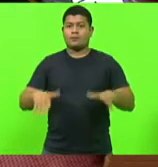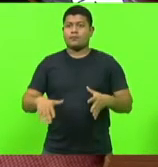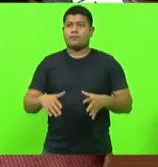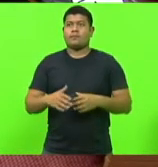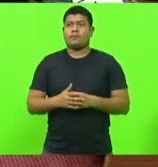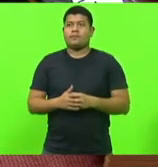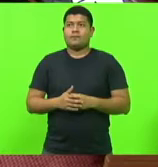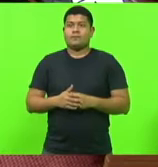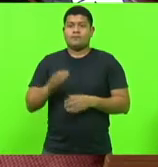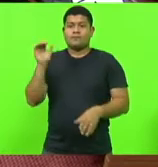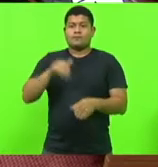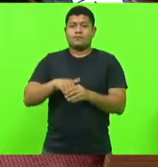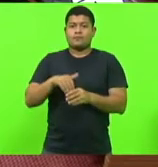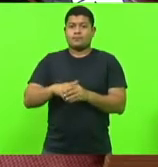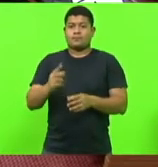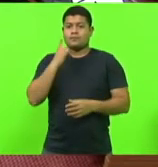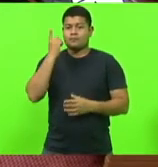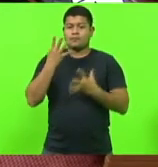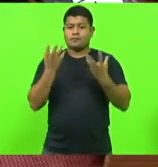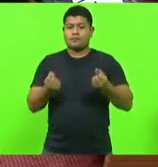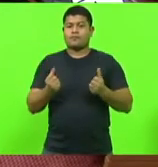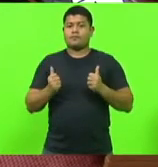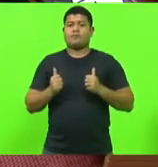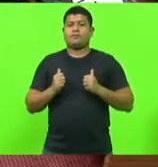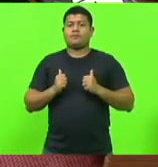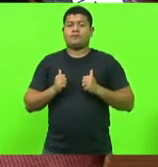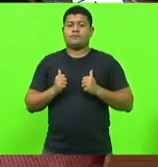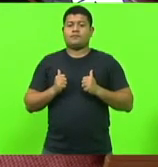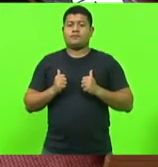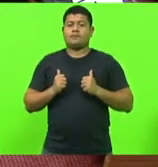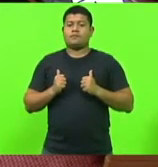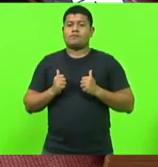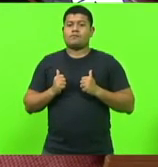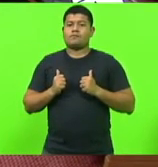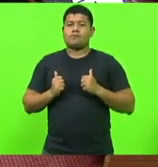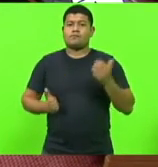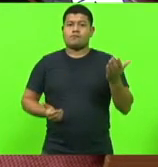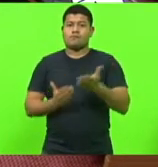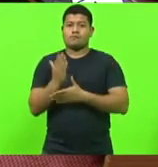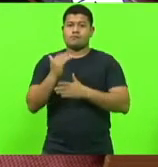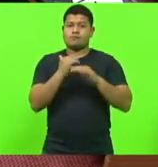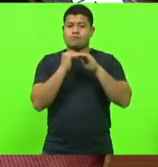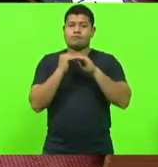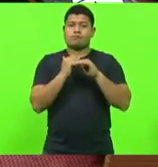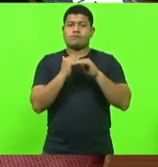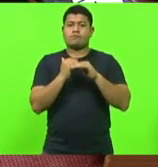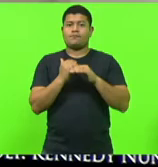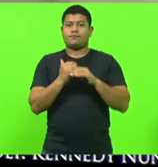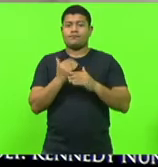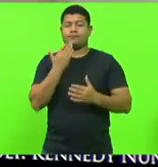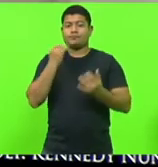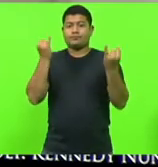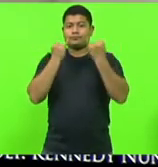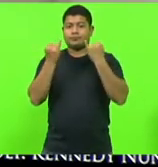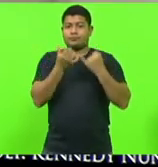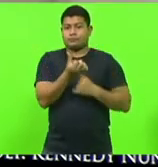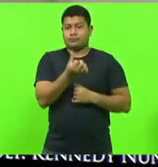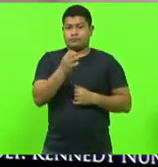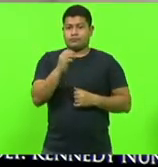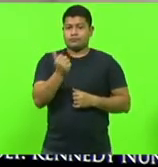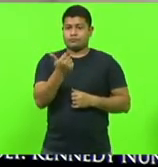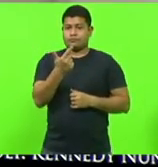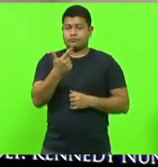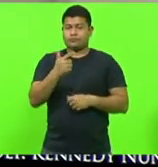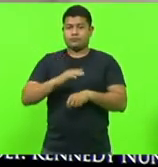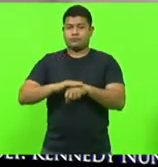quem queira discutir em votação, deputados que aprovam permaneçam como se encontra. Aprovado por unanimidade. Pedido de informação 612, autor